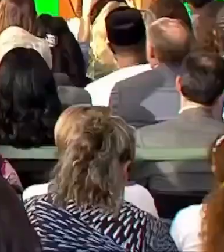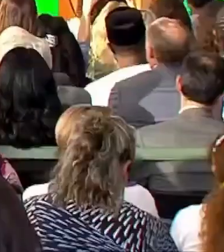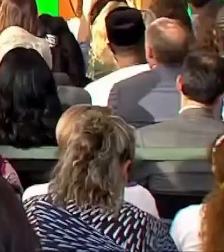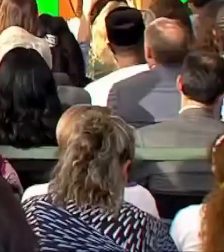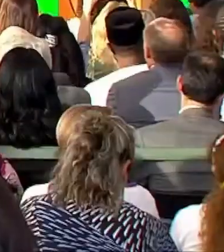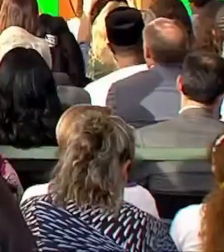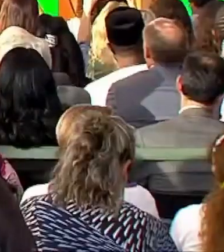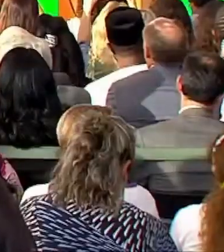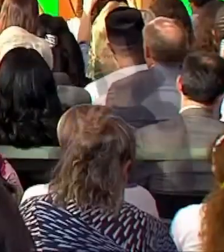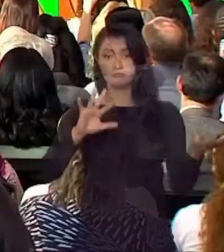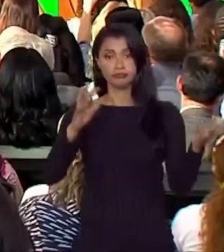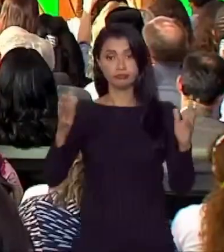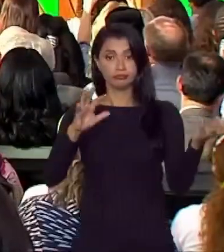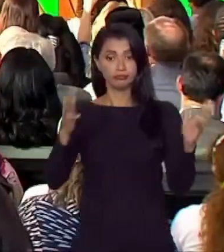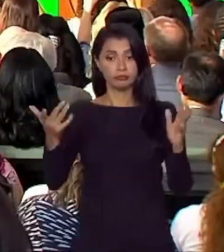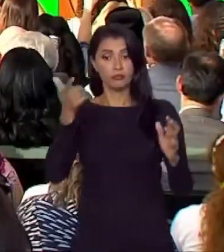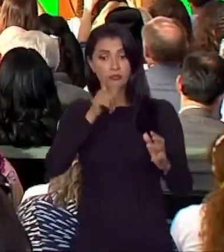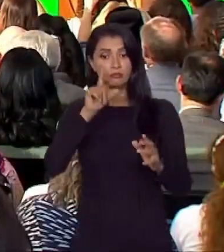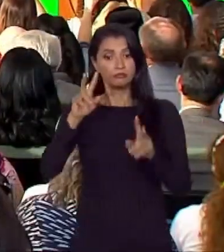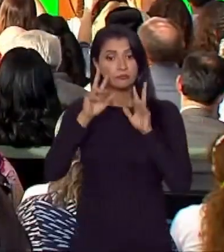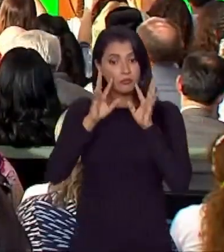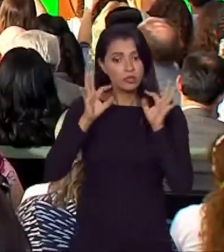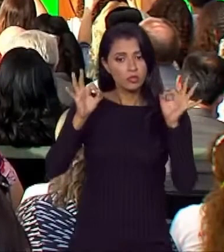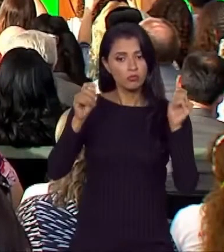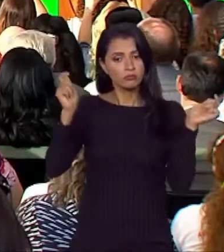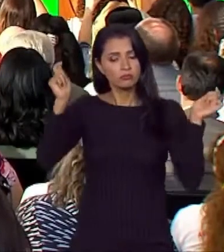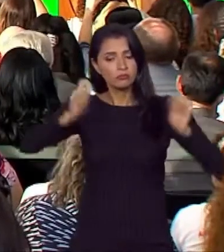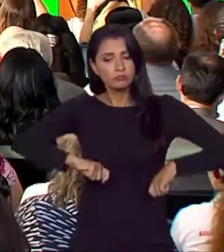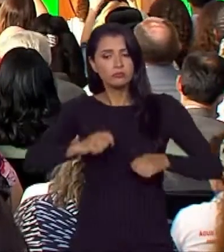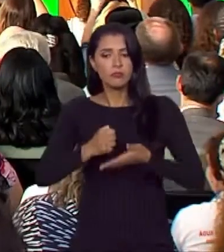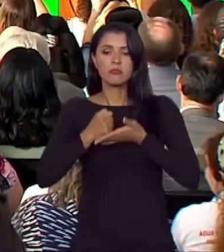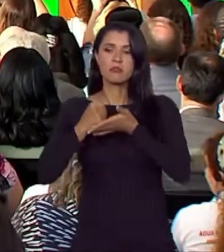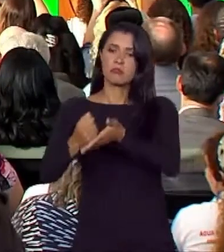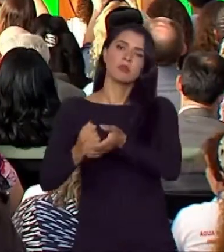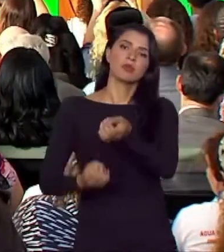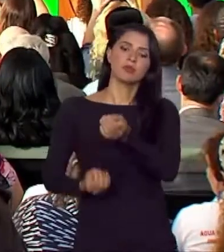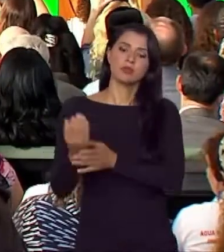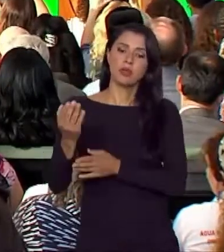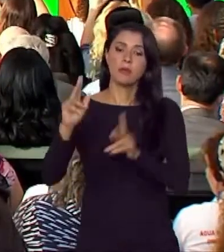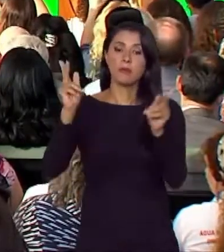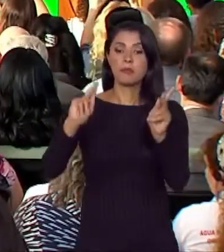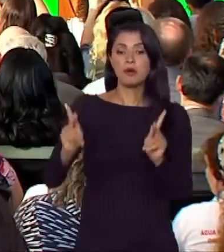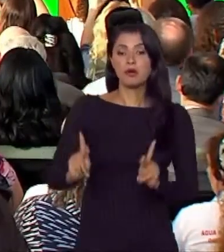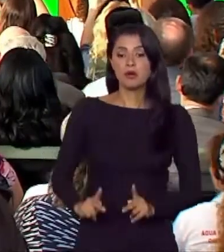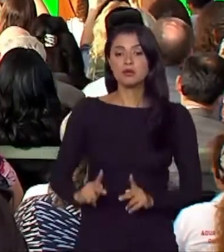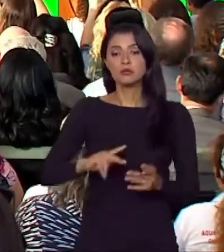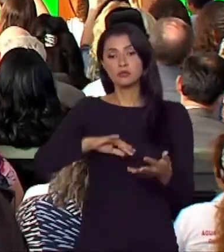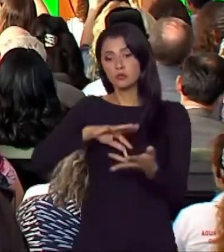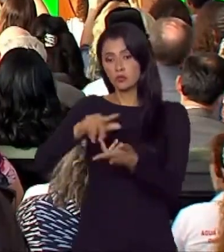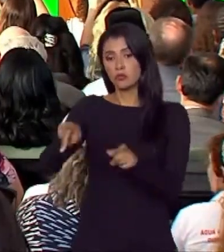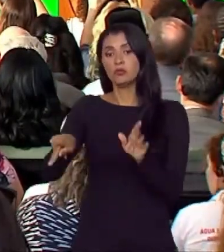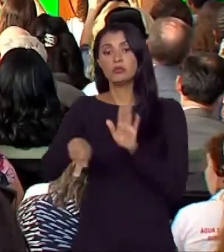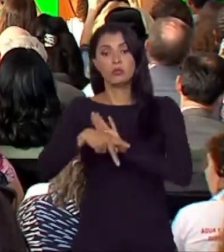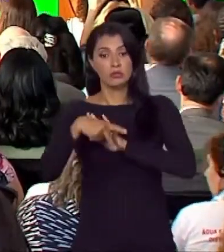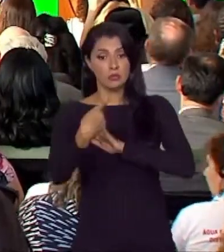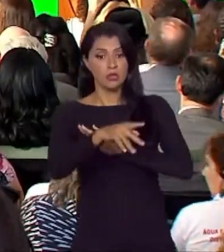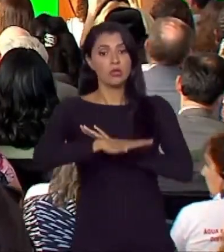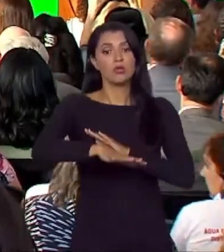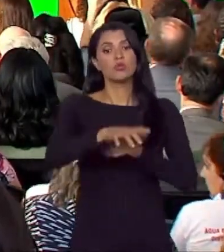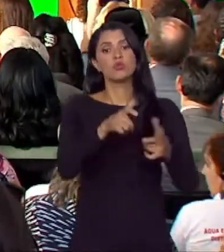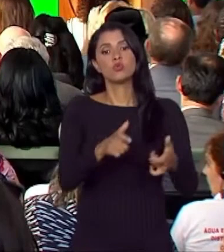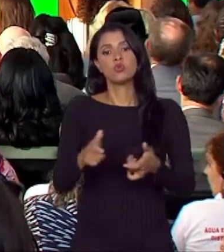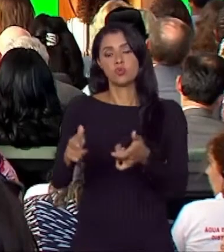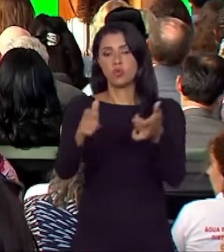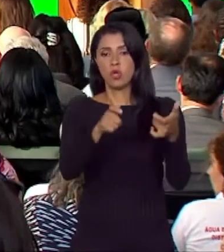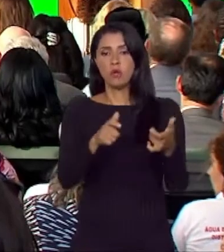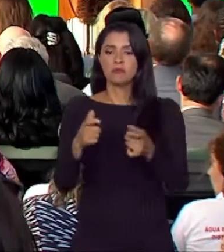climática, o que me despertou para a nossa capacidade de colaborar com a construção da paz no mundo e nos nossos territórios